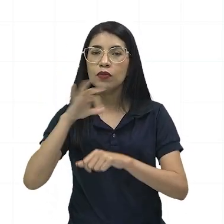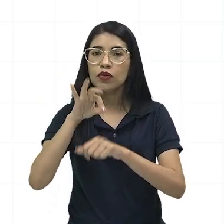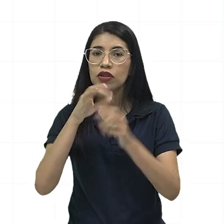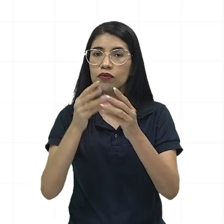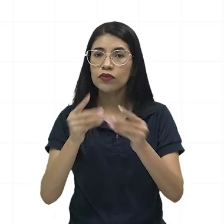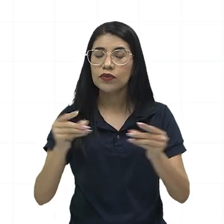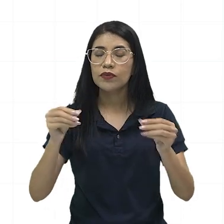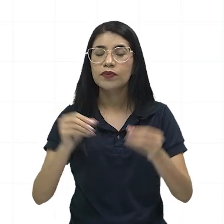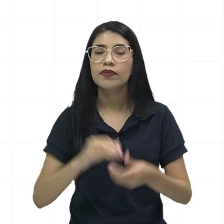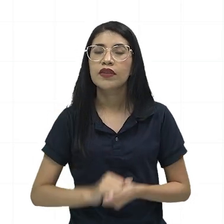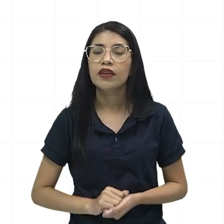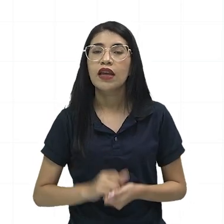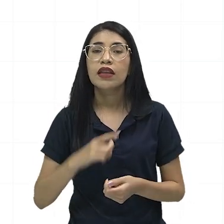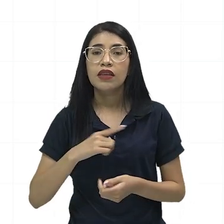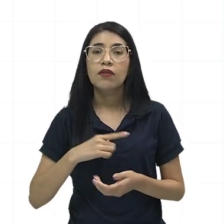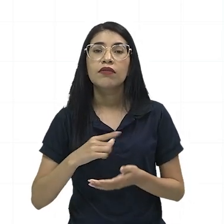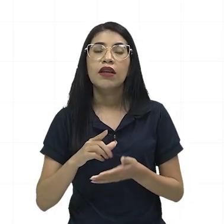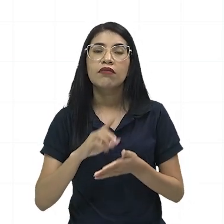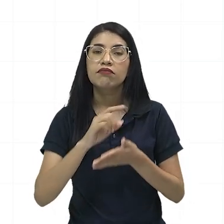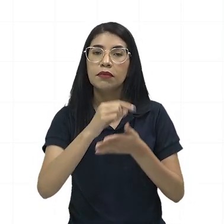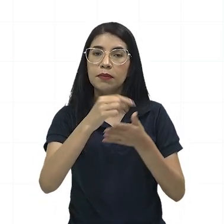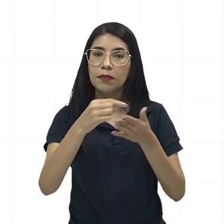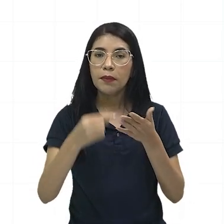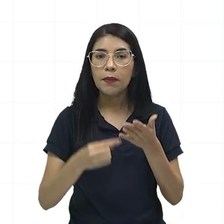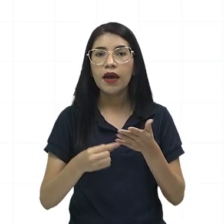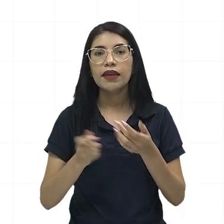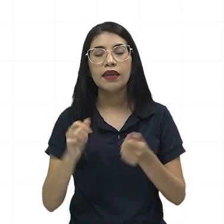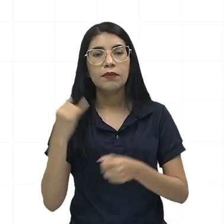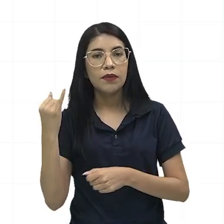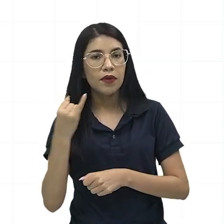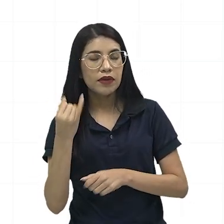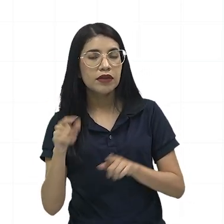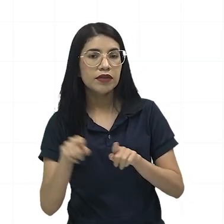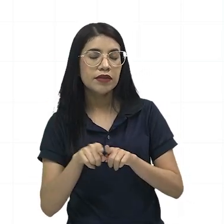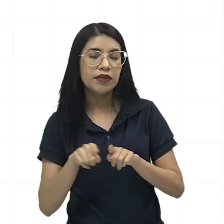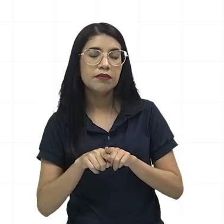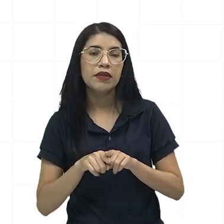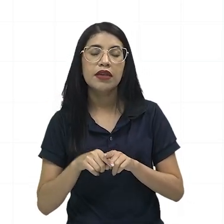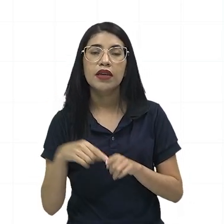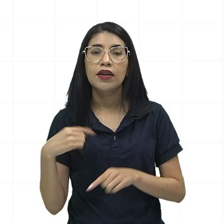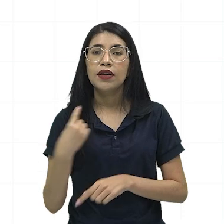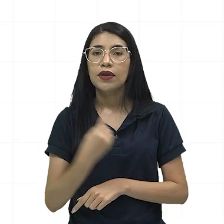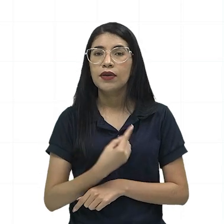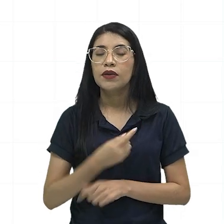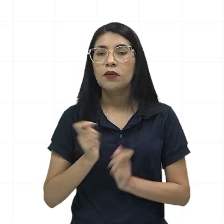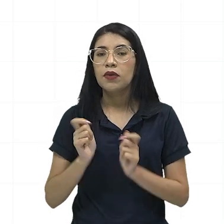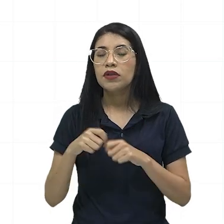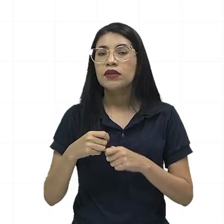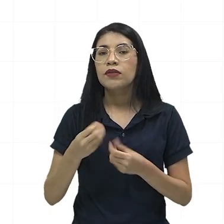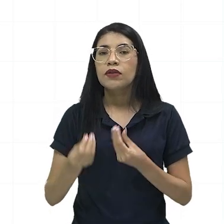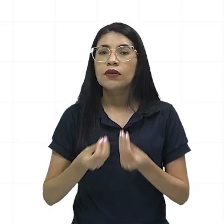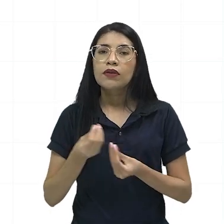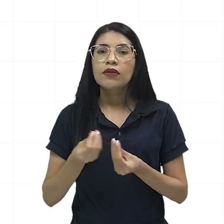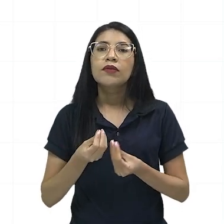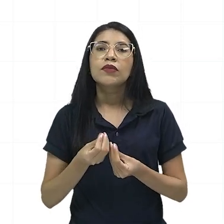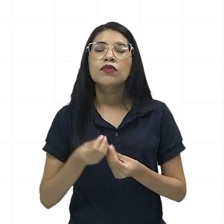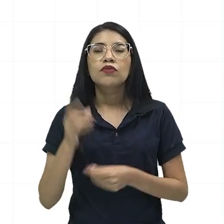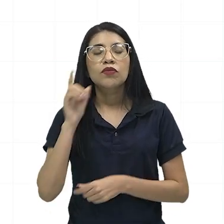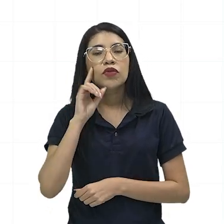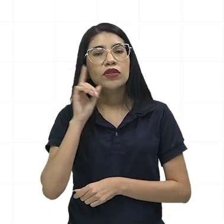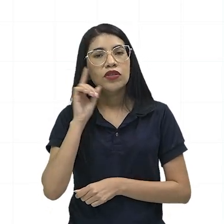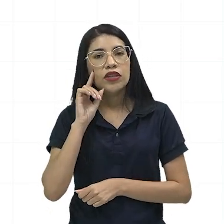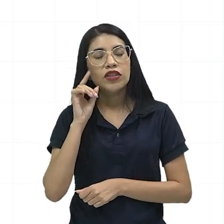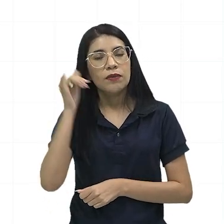mosquito. Então, existem ali algumas medidas que são importantes, que nós, né, podemos tomar no nosso dia a dia, que